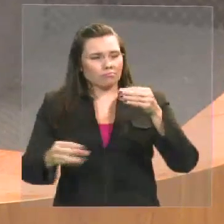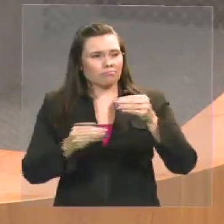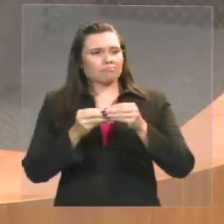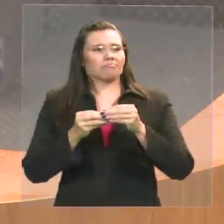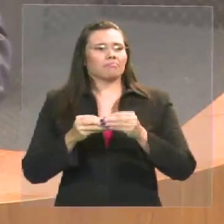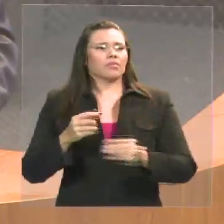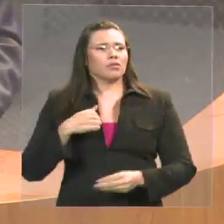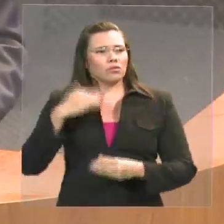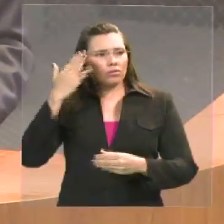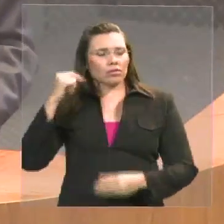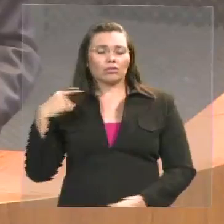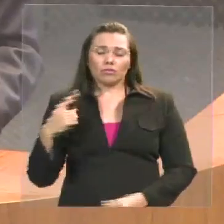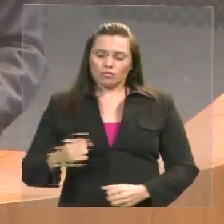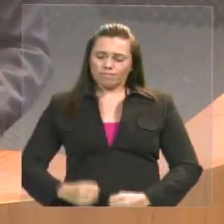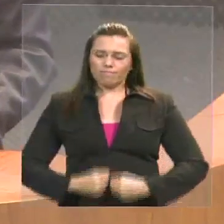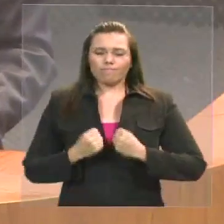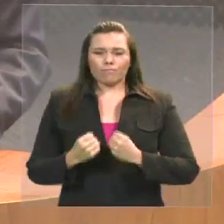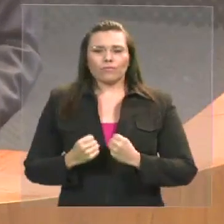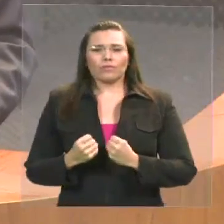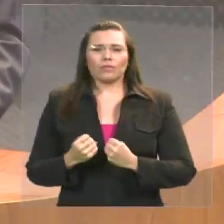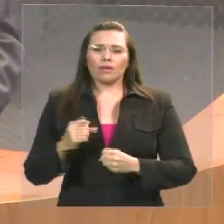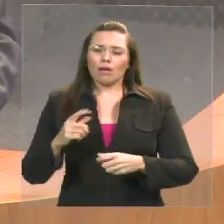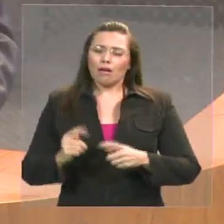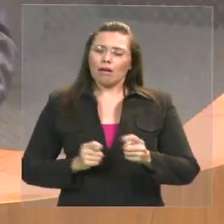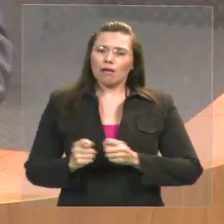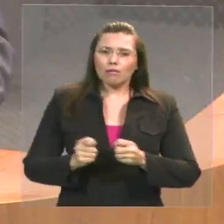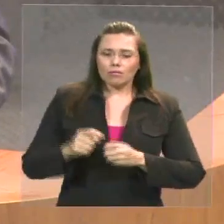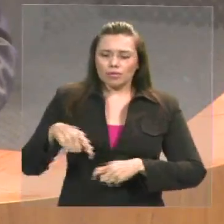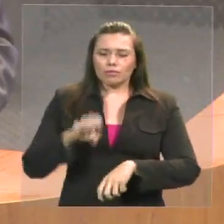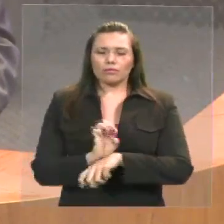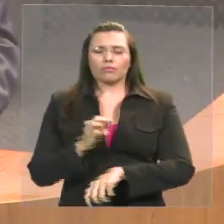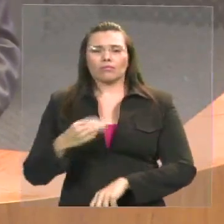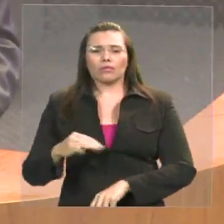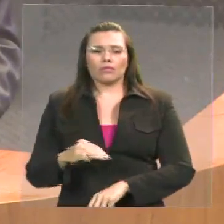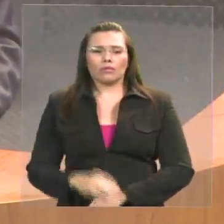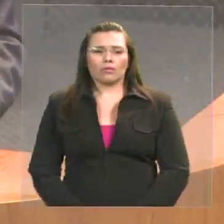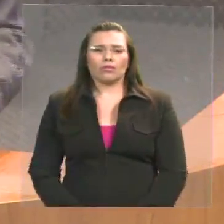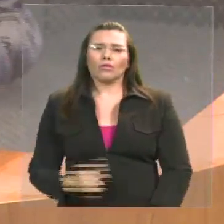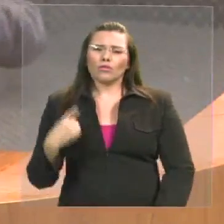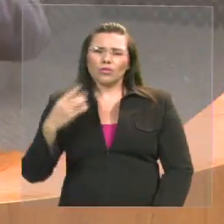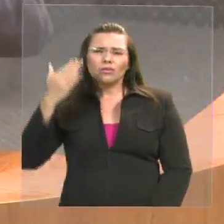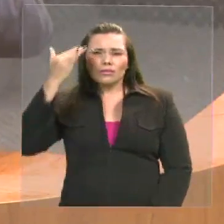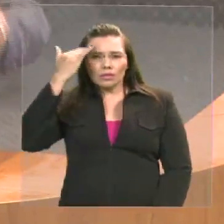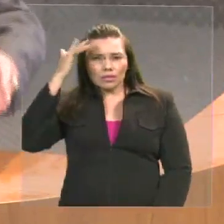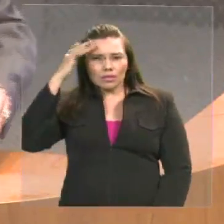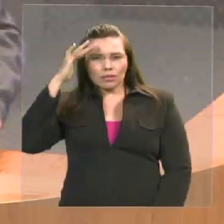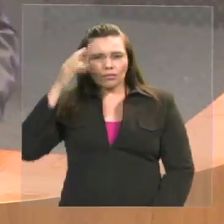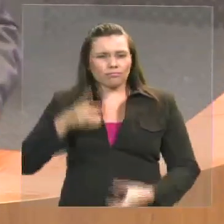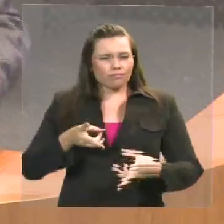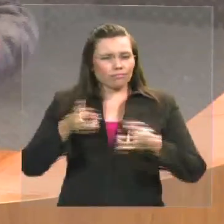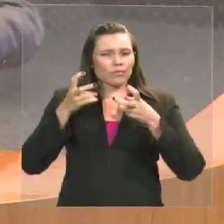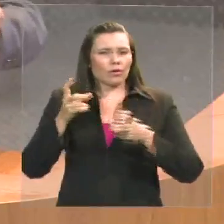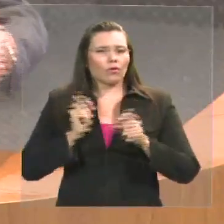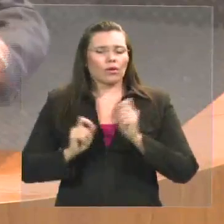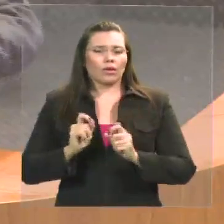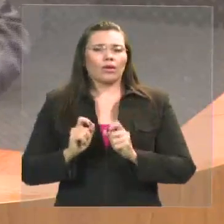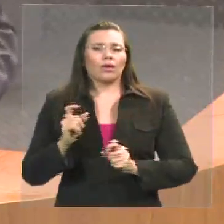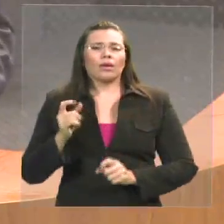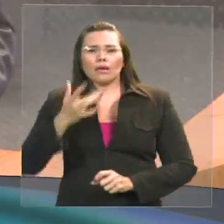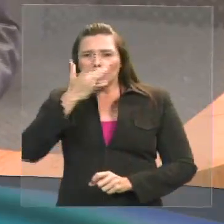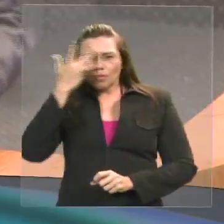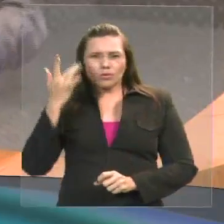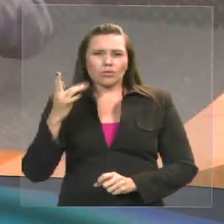desse Estado. Deputado Júnior Verde. Até porque nós compreendemos que com o trabalhador nos seus postos de